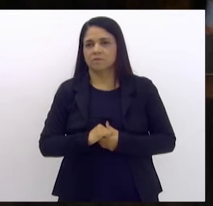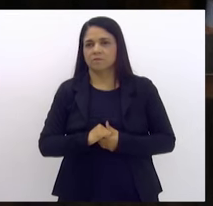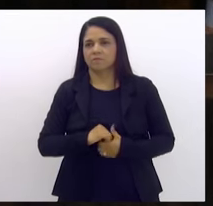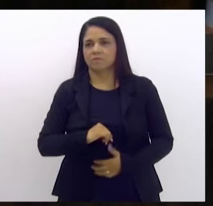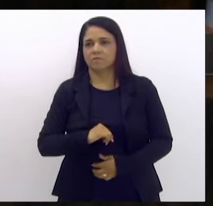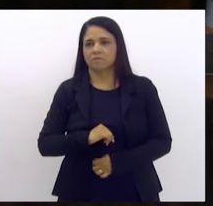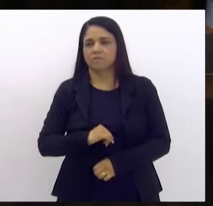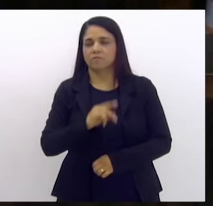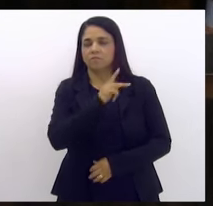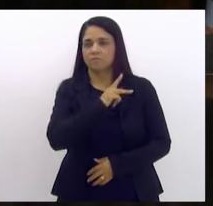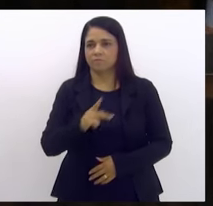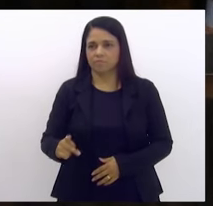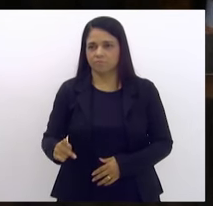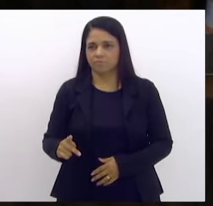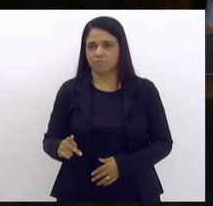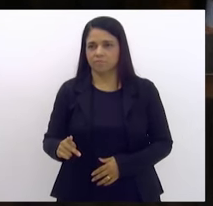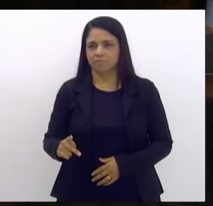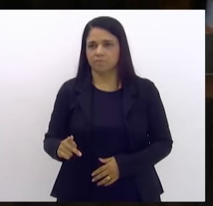A presidência,